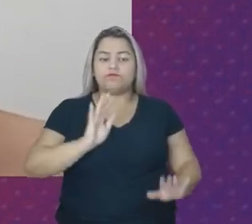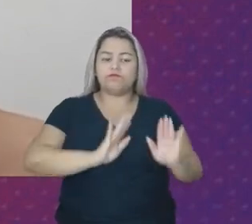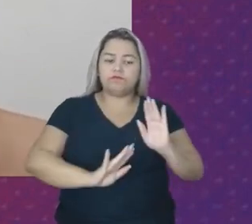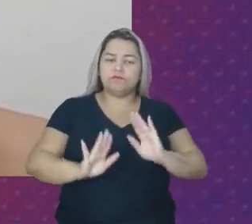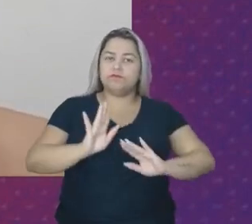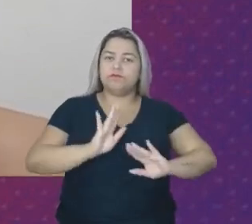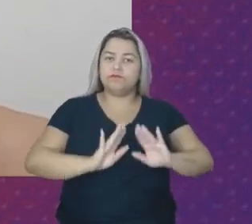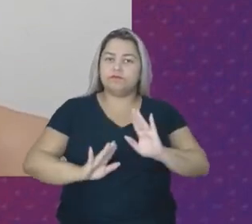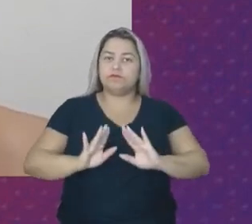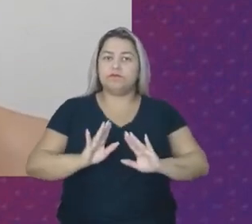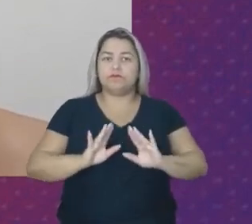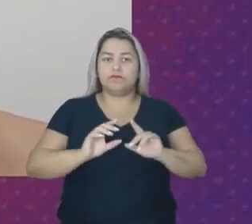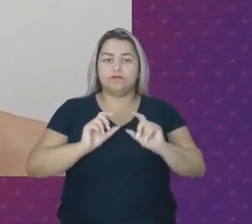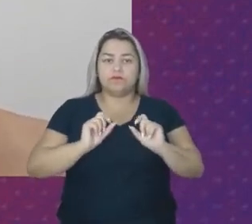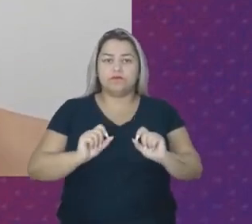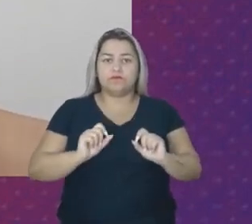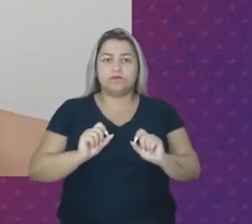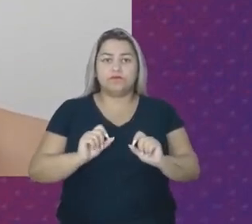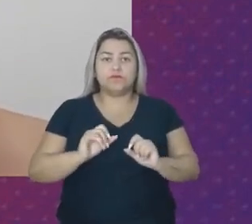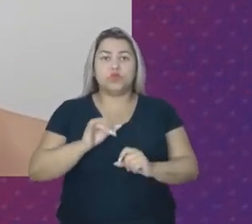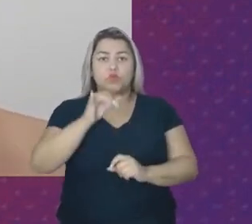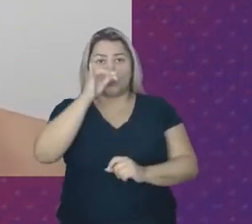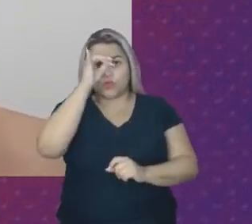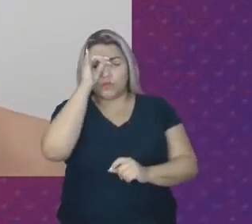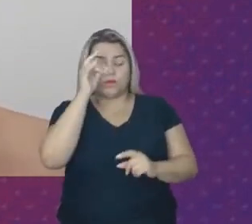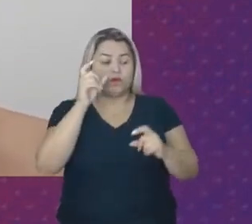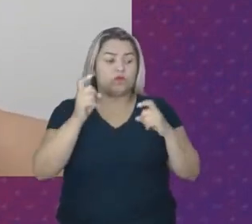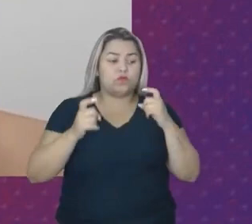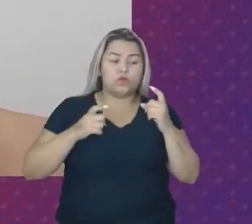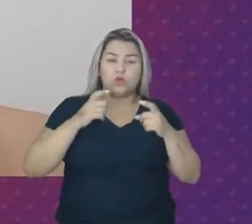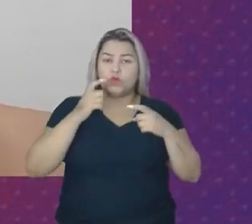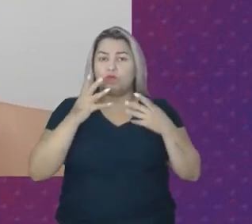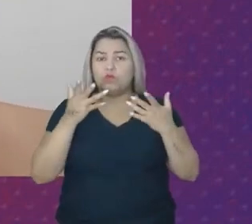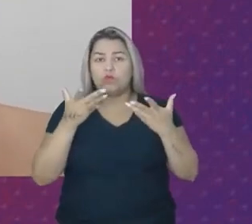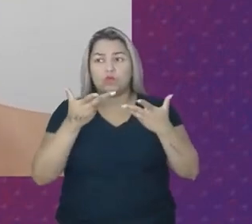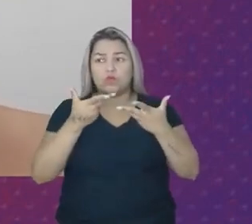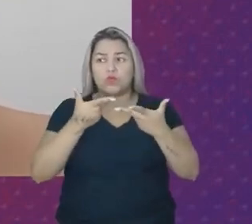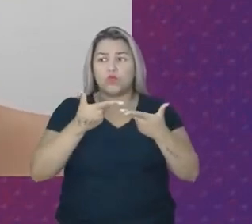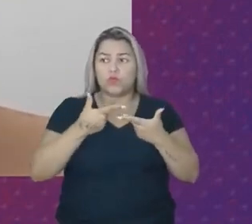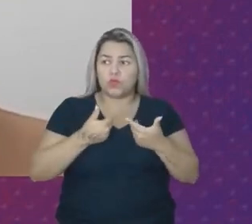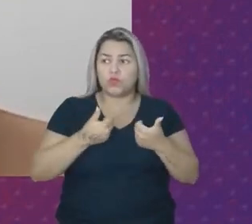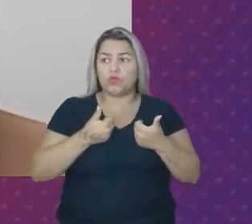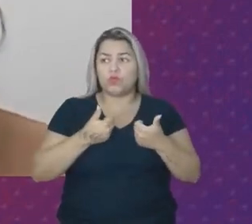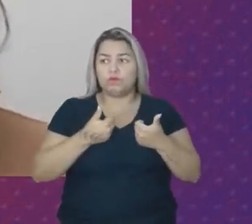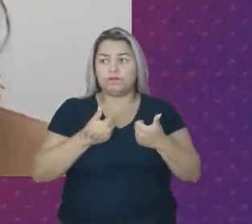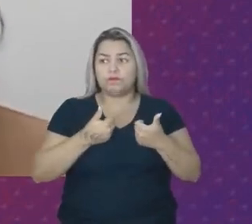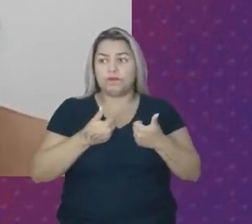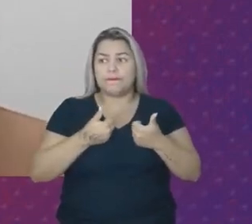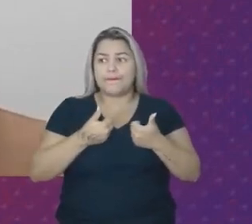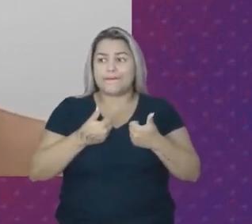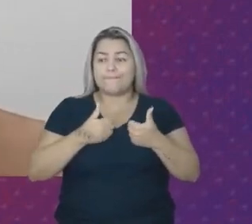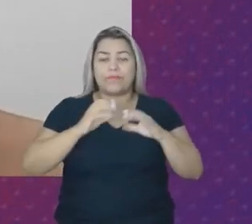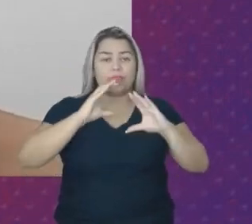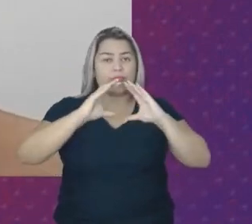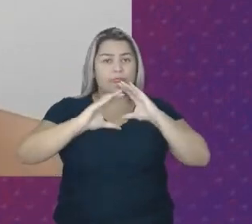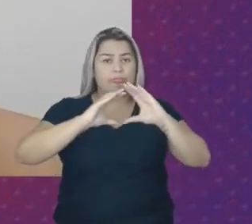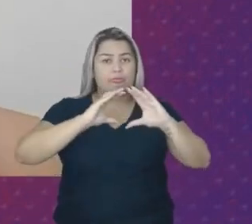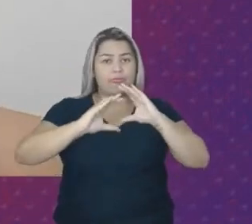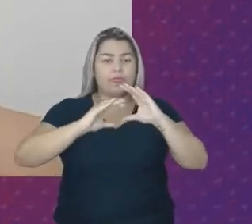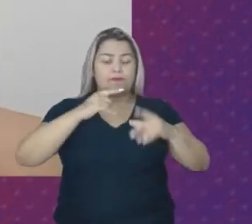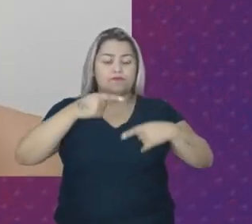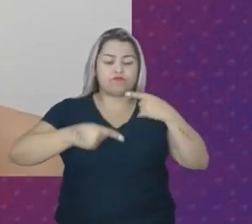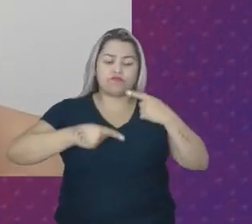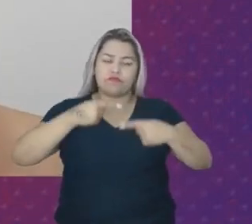um arquétipo do inocente, algo puro, algo bonito. E aí, para a comunicação